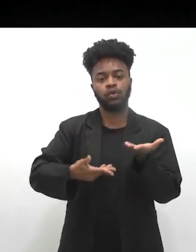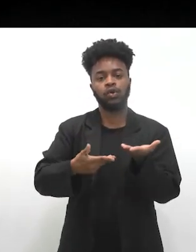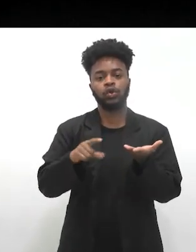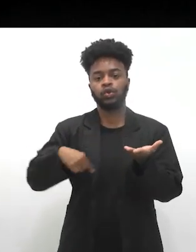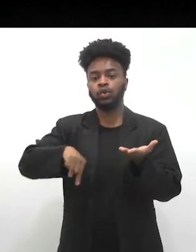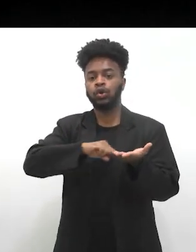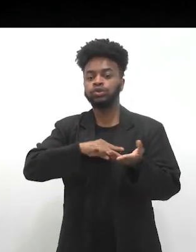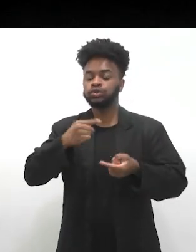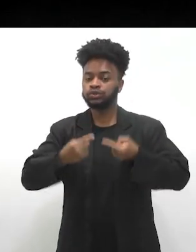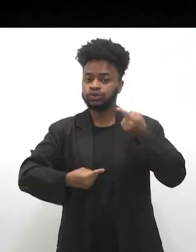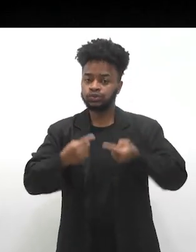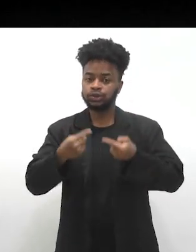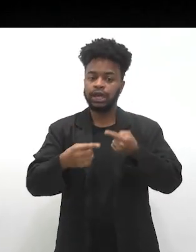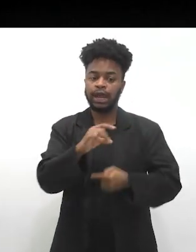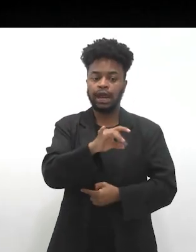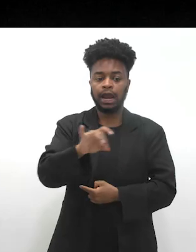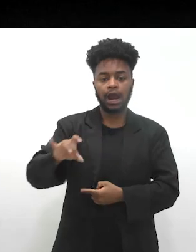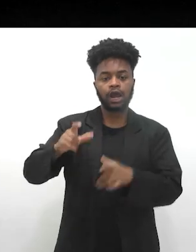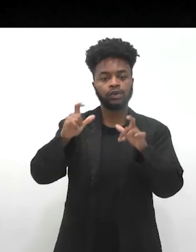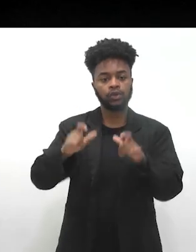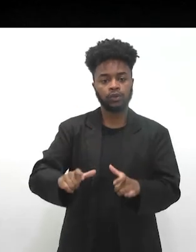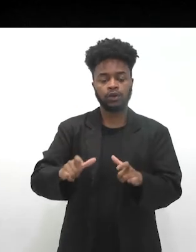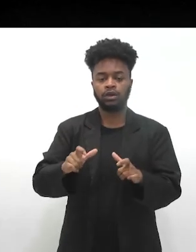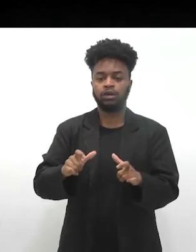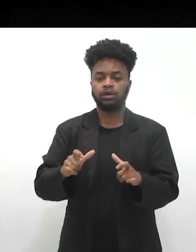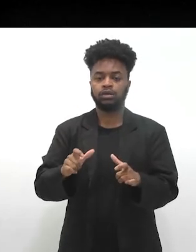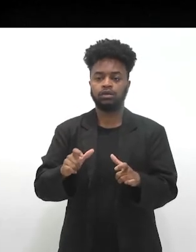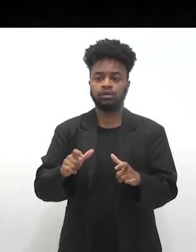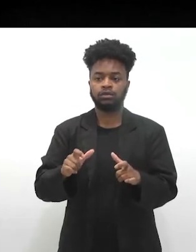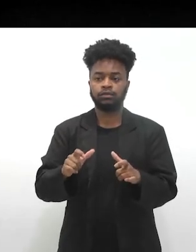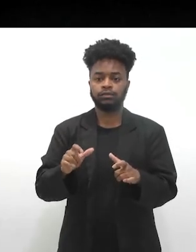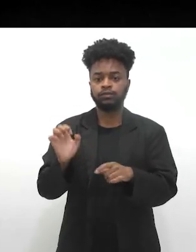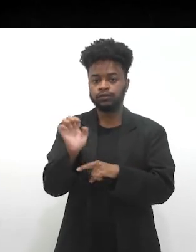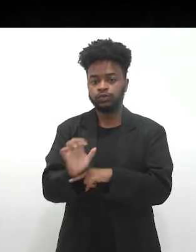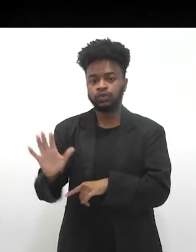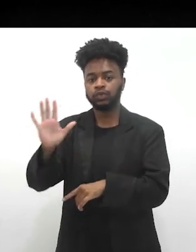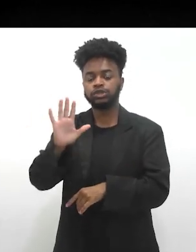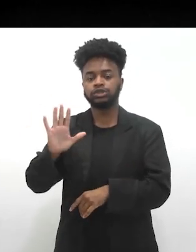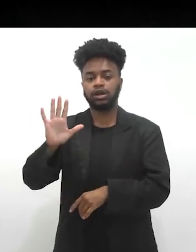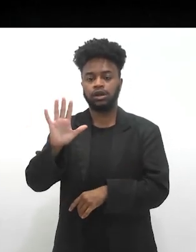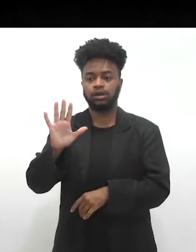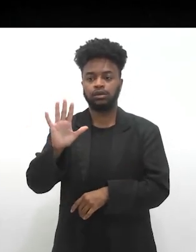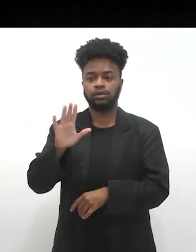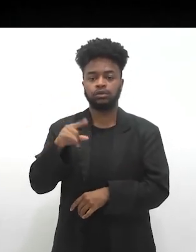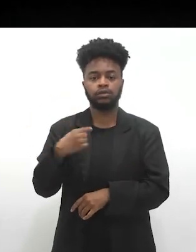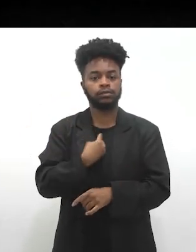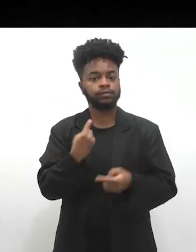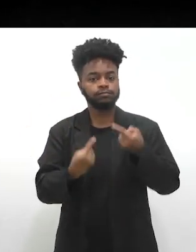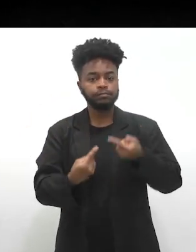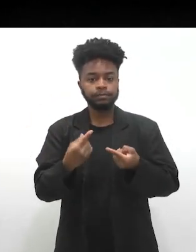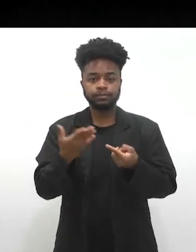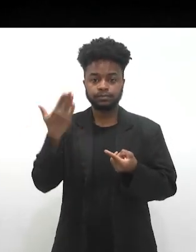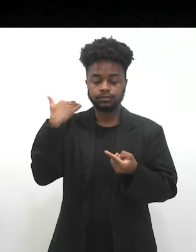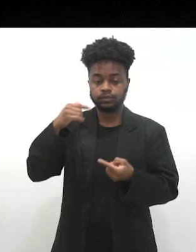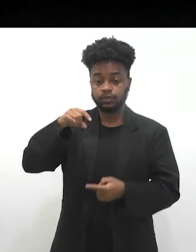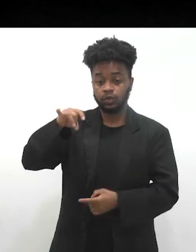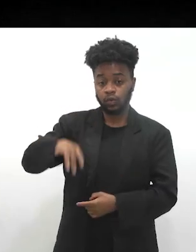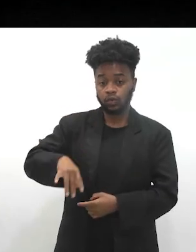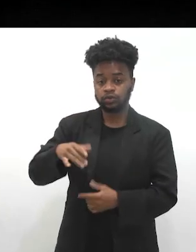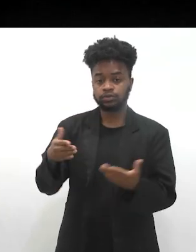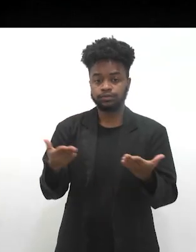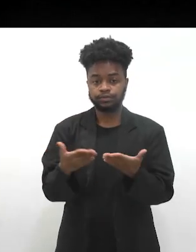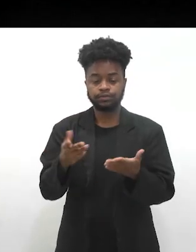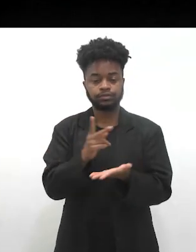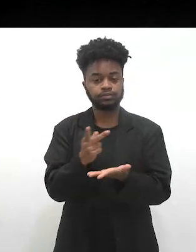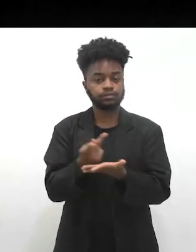que a gente tem discutido em cada uma das regiões do estado. Essa última agora